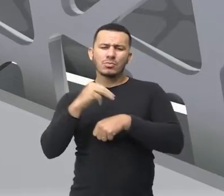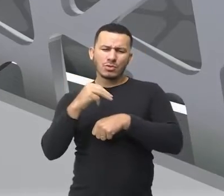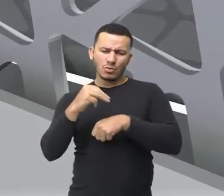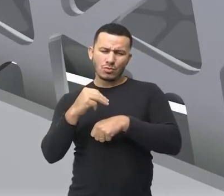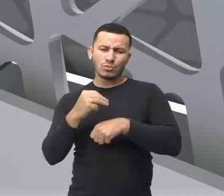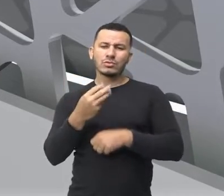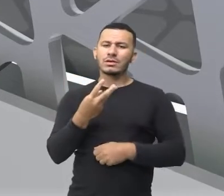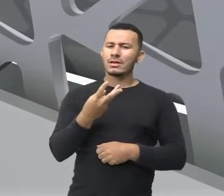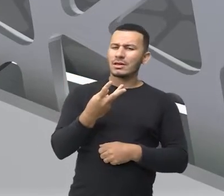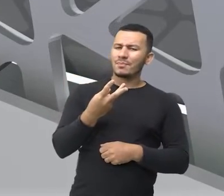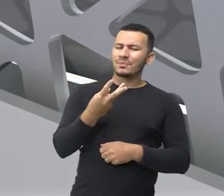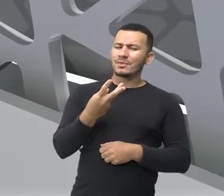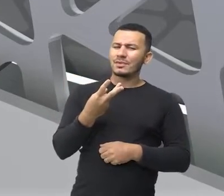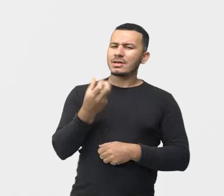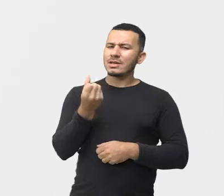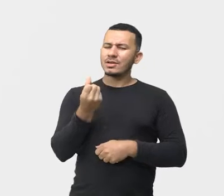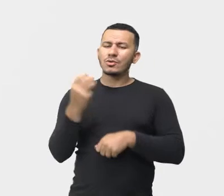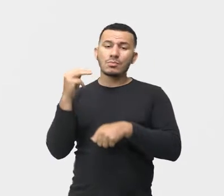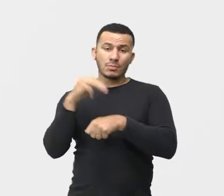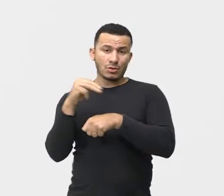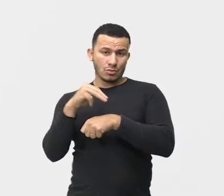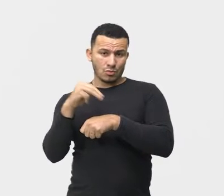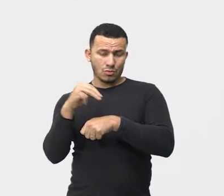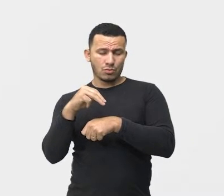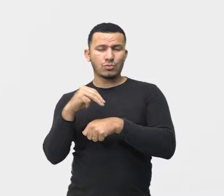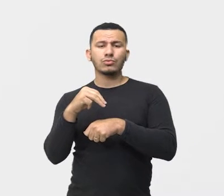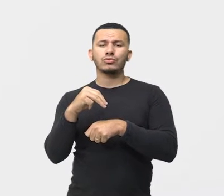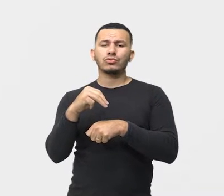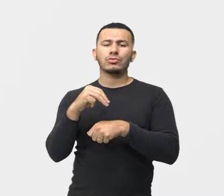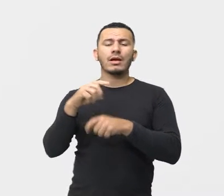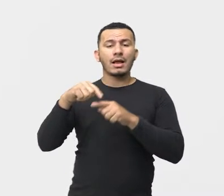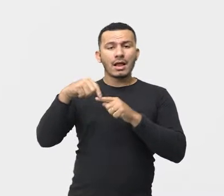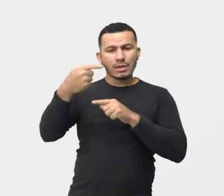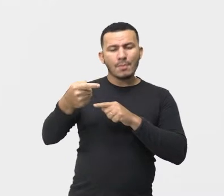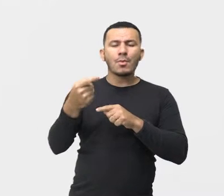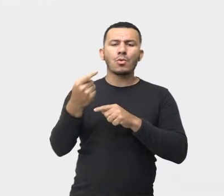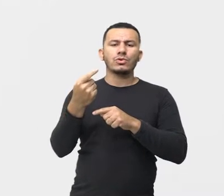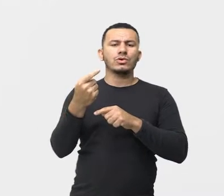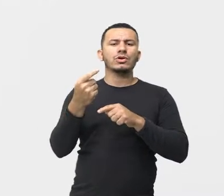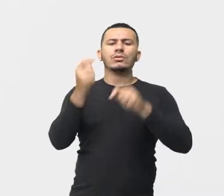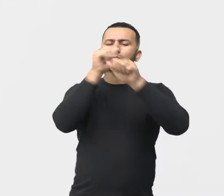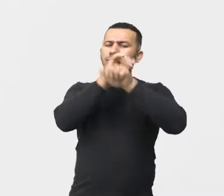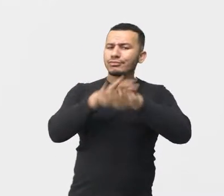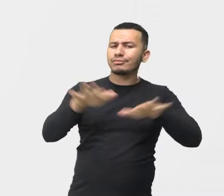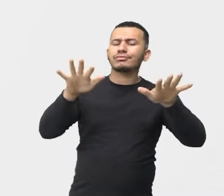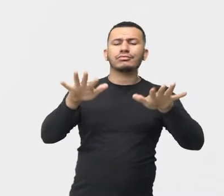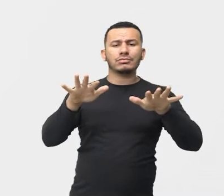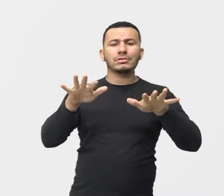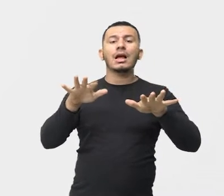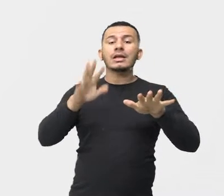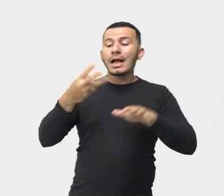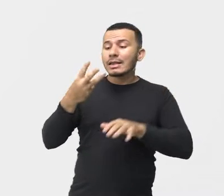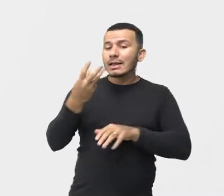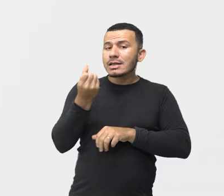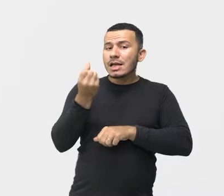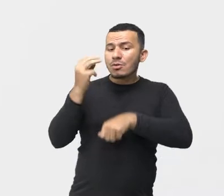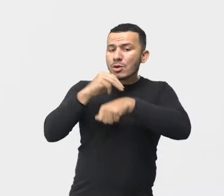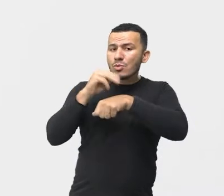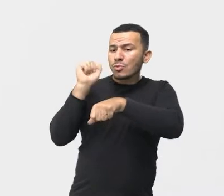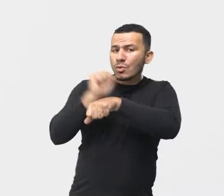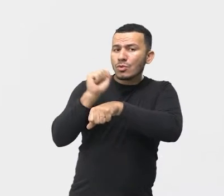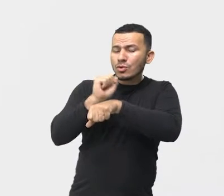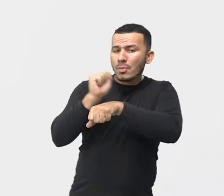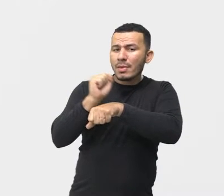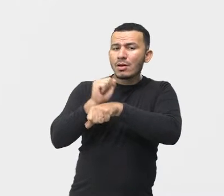a cartela no ar. Foi um comentário que foi feito 36 minutos após essa matéria ser colocada lá. Por isso que aparece esse